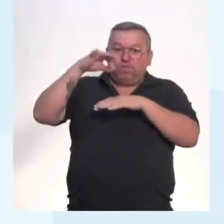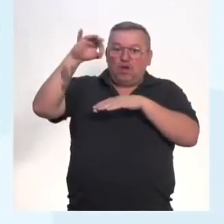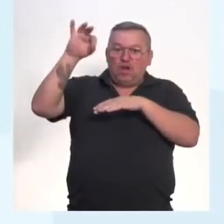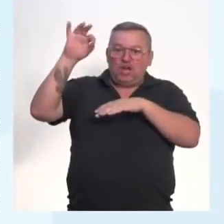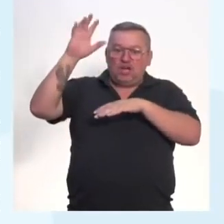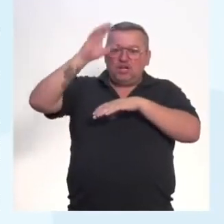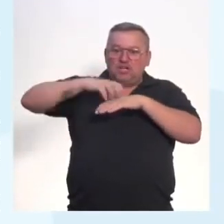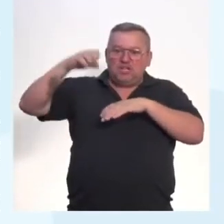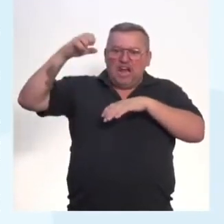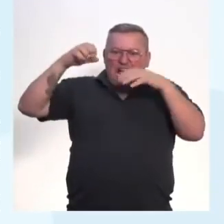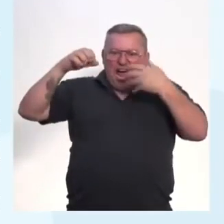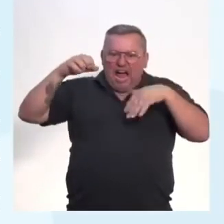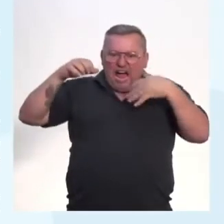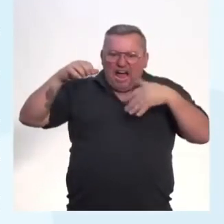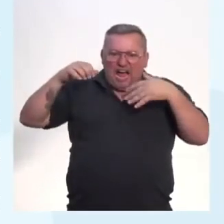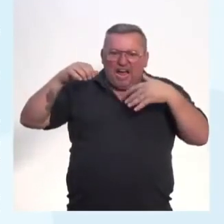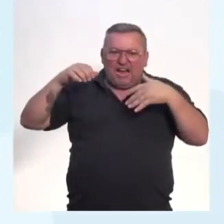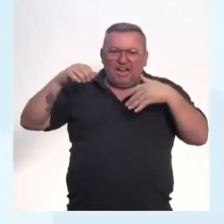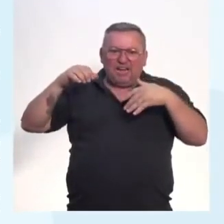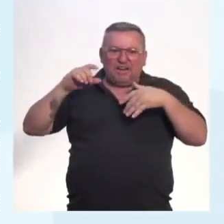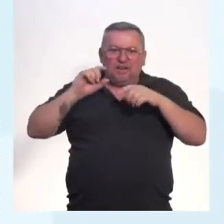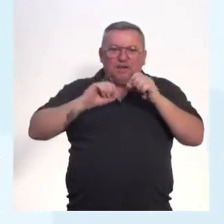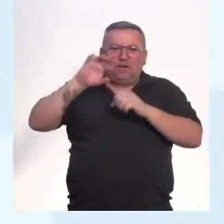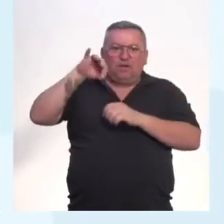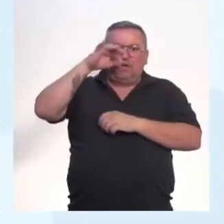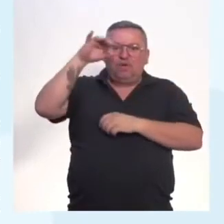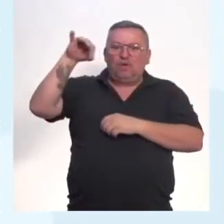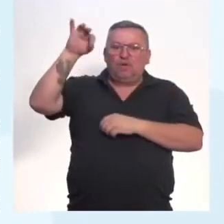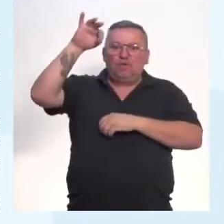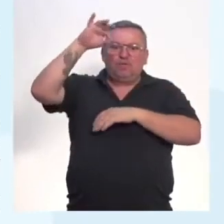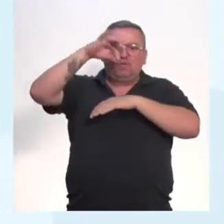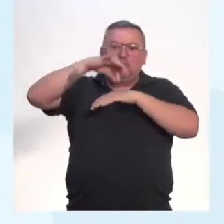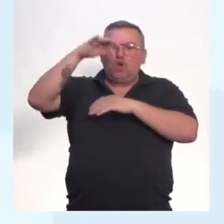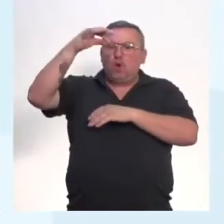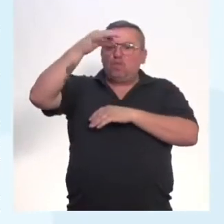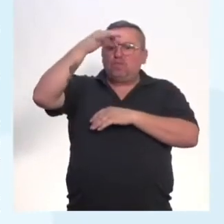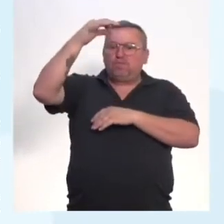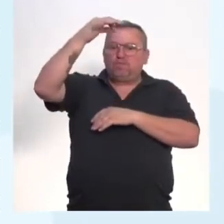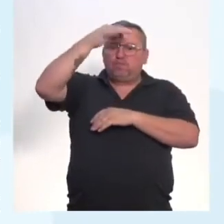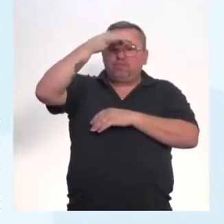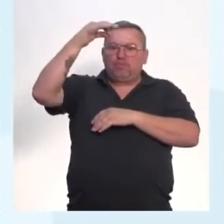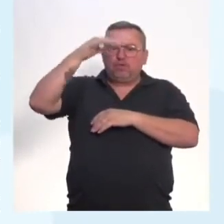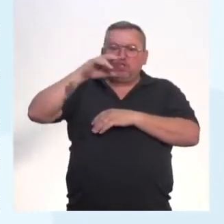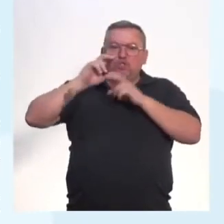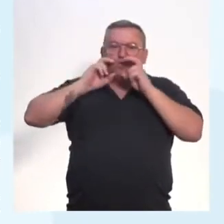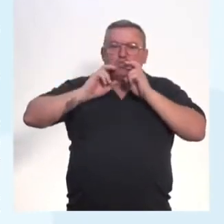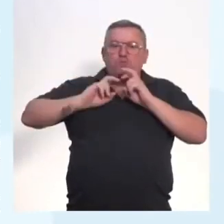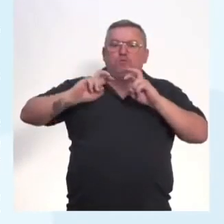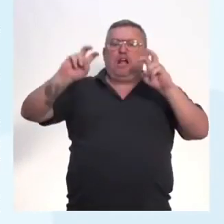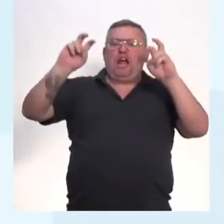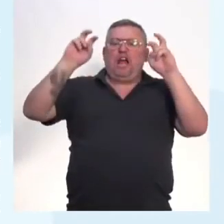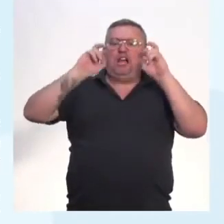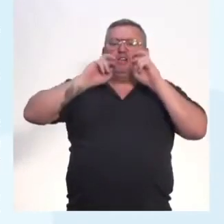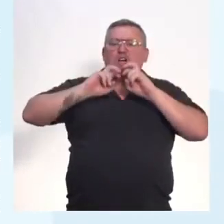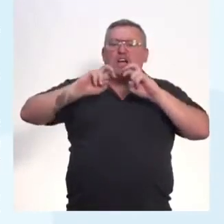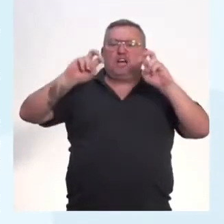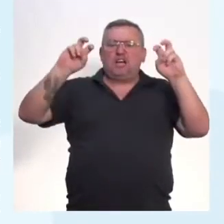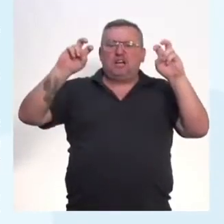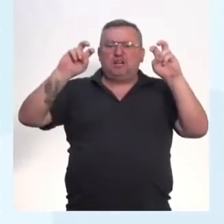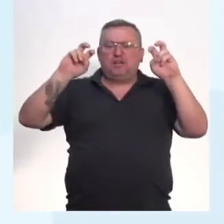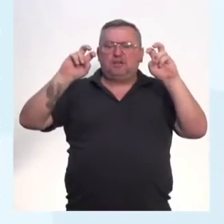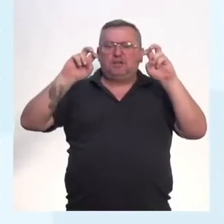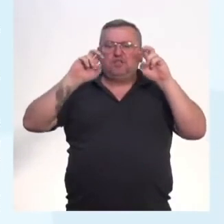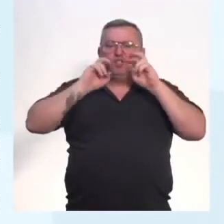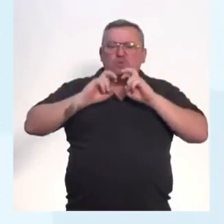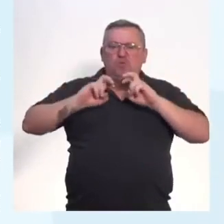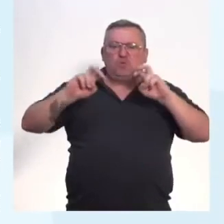com as próprias garras. O mosquito continuou picando o leão, que começou a urrar como um louco. Como é que o